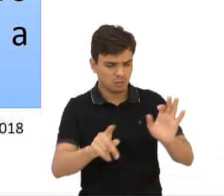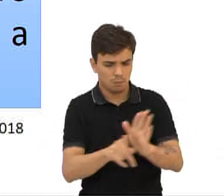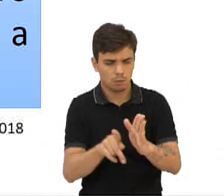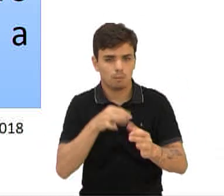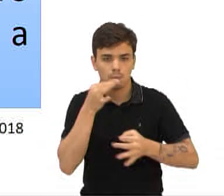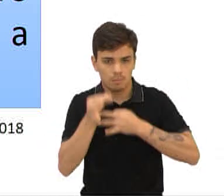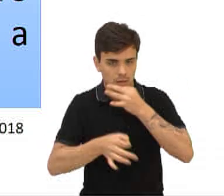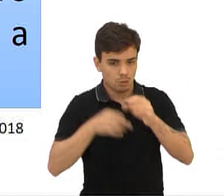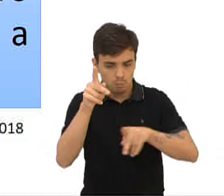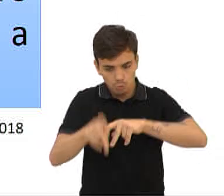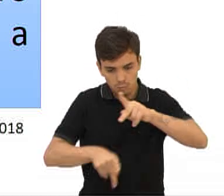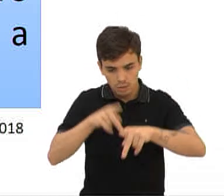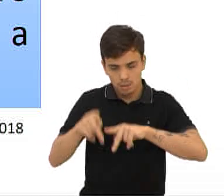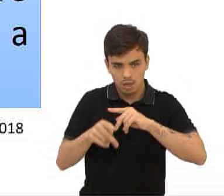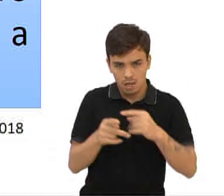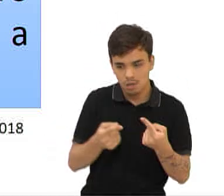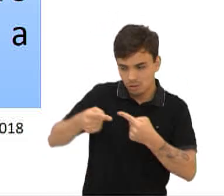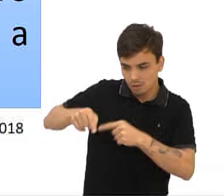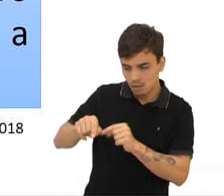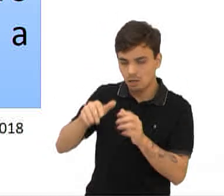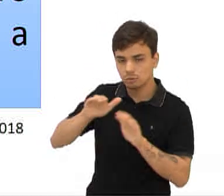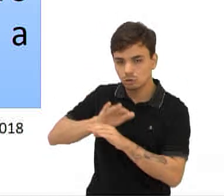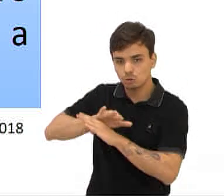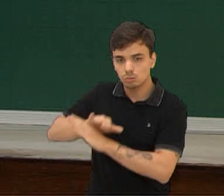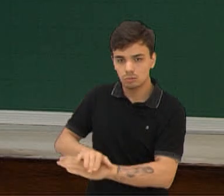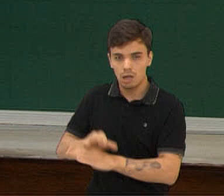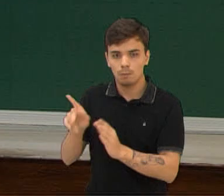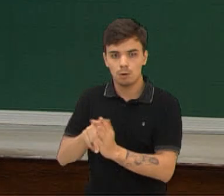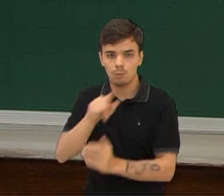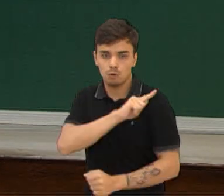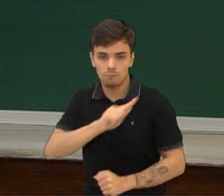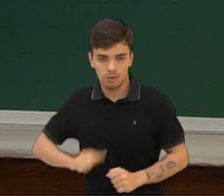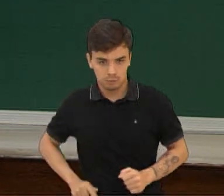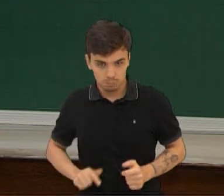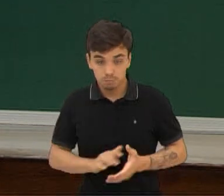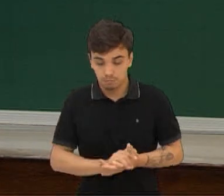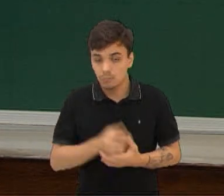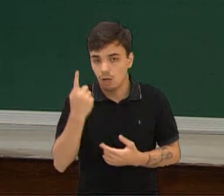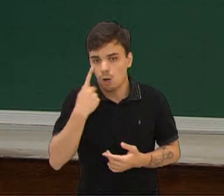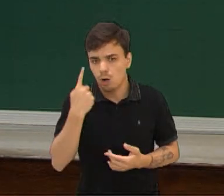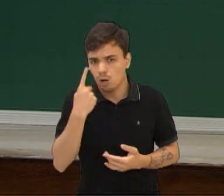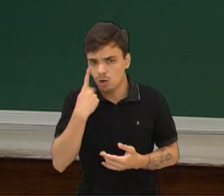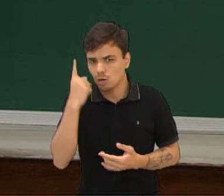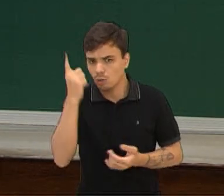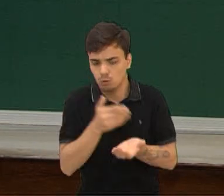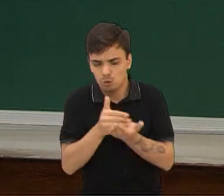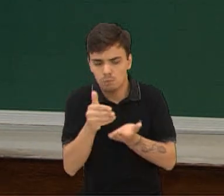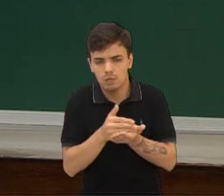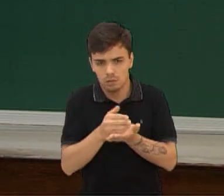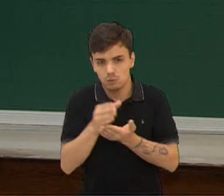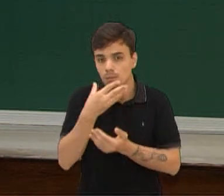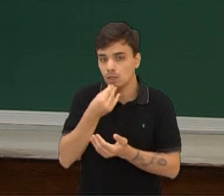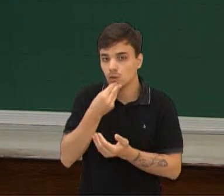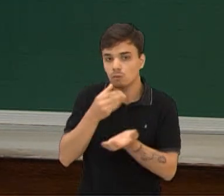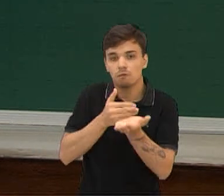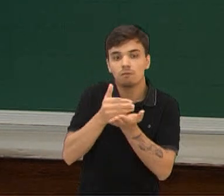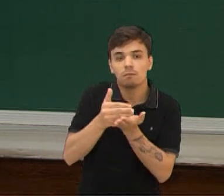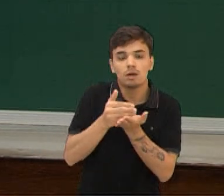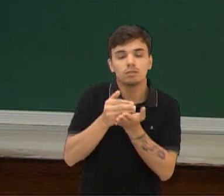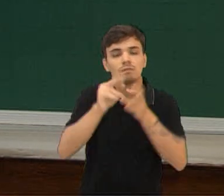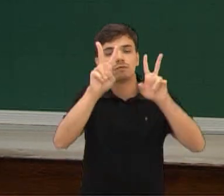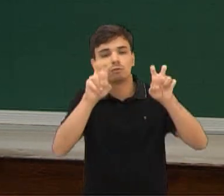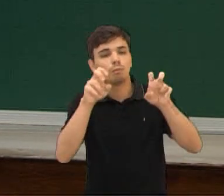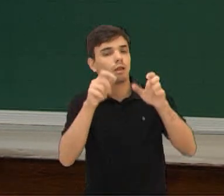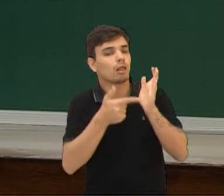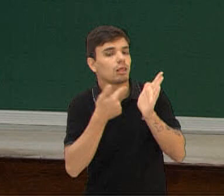dos governantes. Repare aqui na introdução, né? Ele falando de um livro, né? Isso é muito